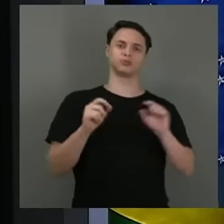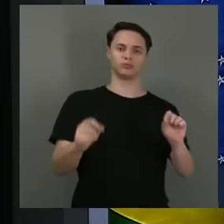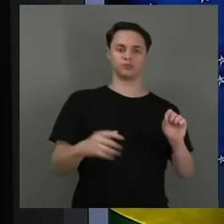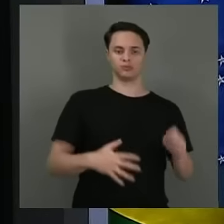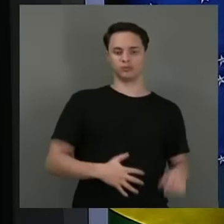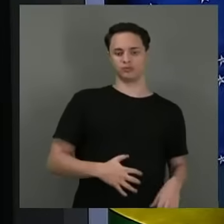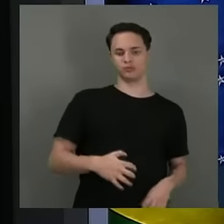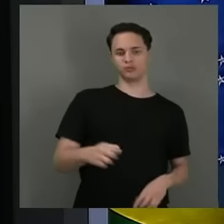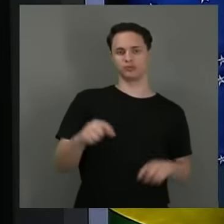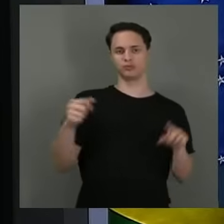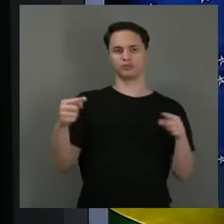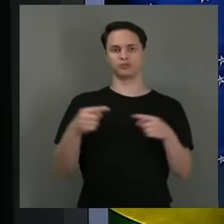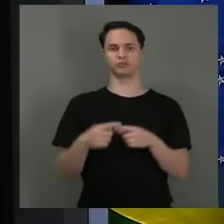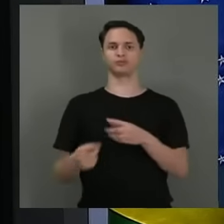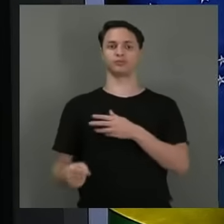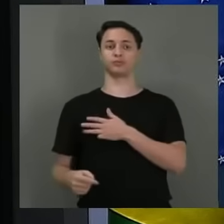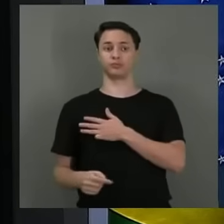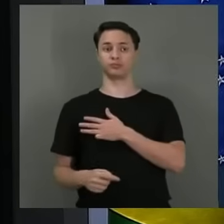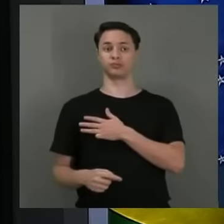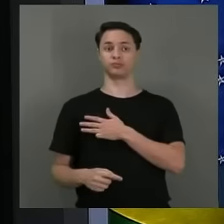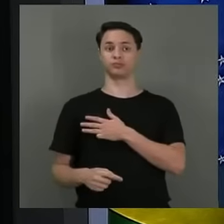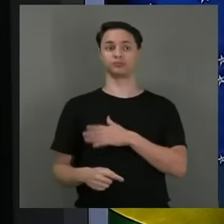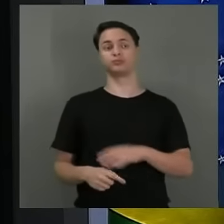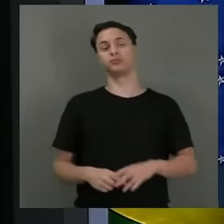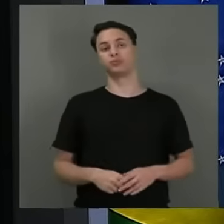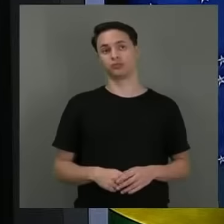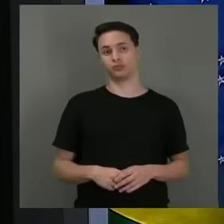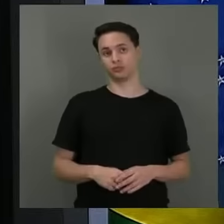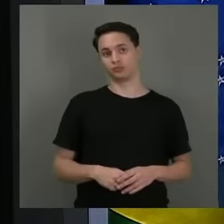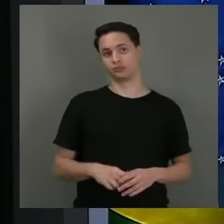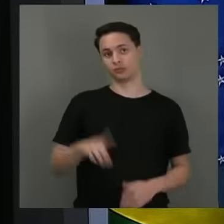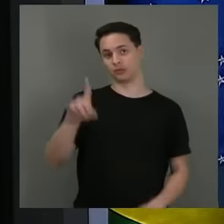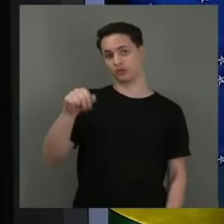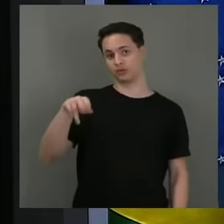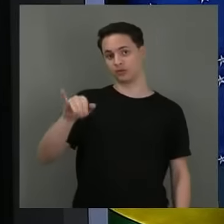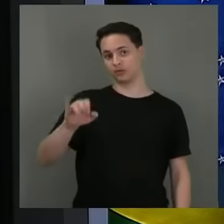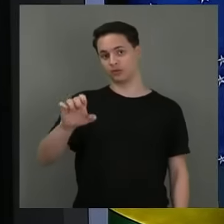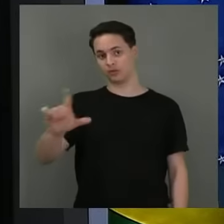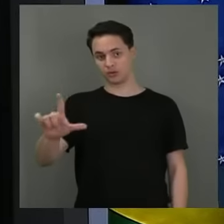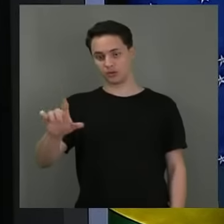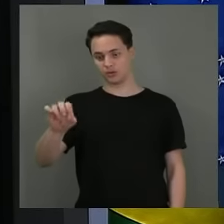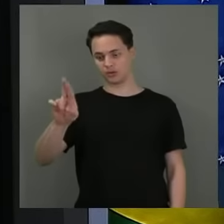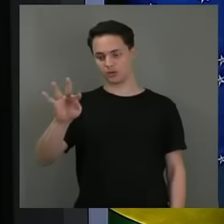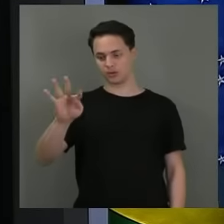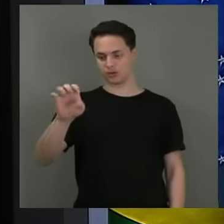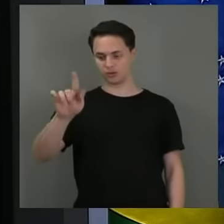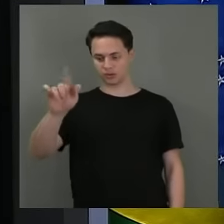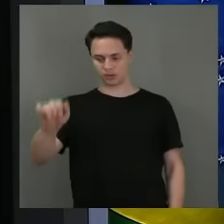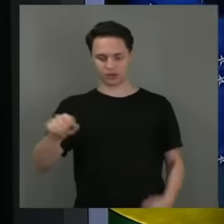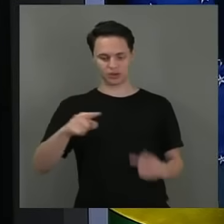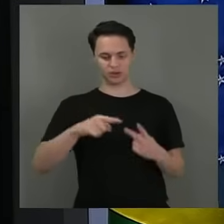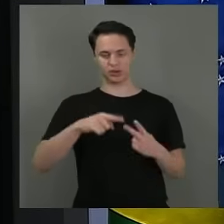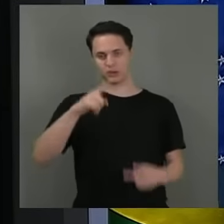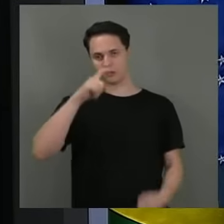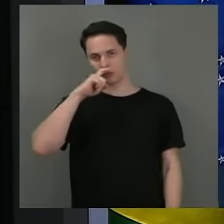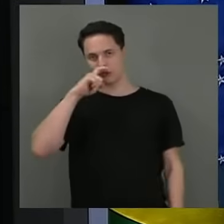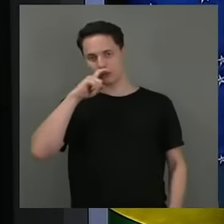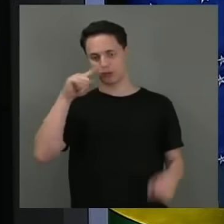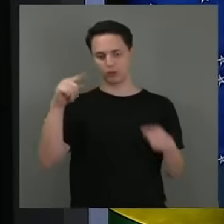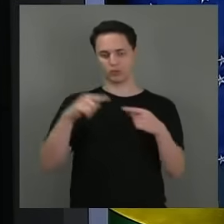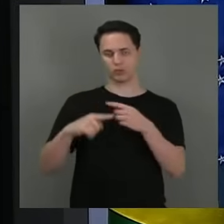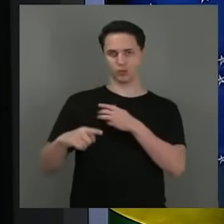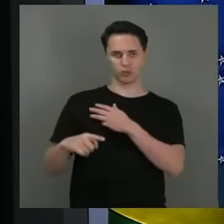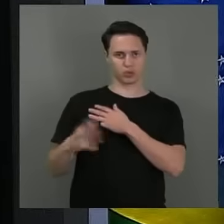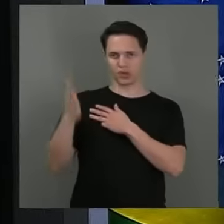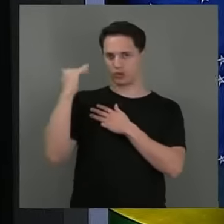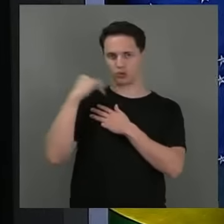aborto com Lula, Daniel Ortega, Nicolás Maduro com Lula. Não